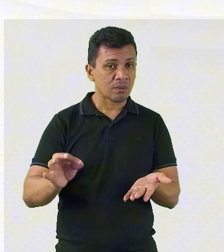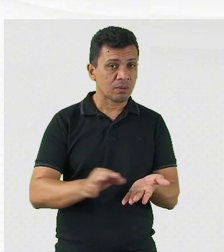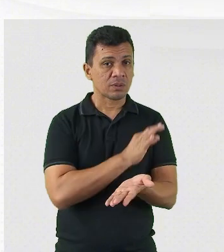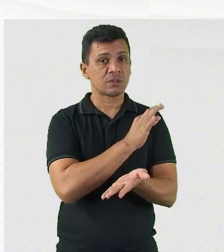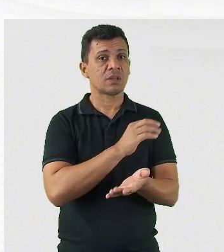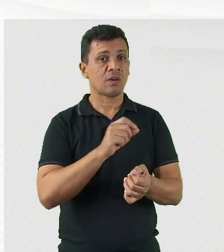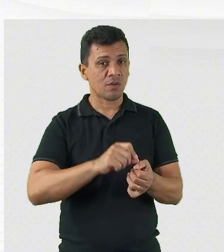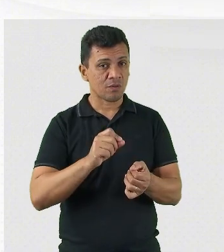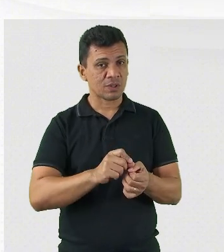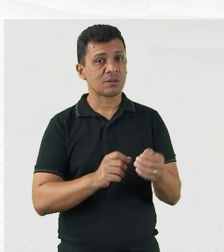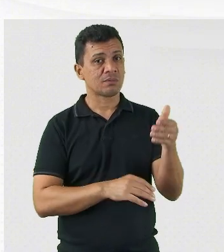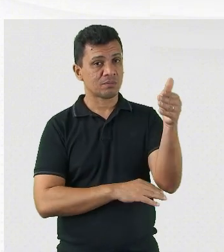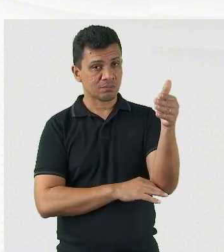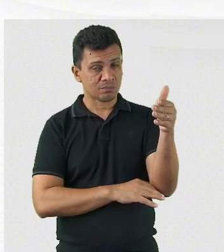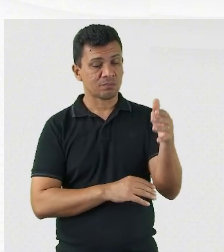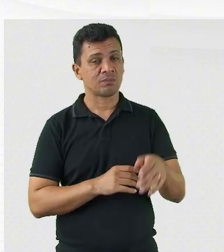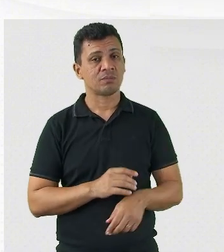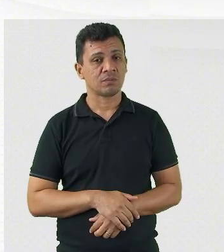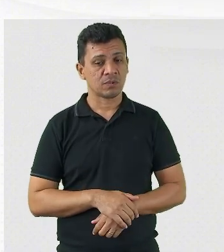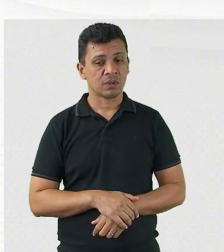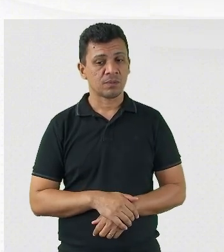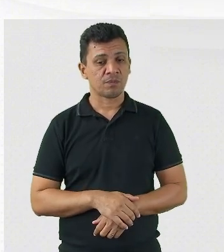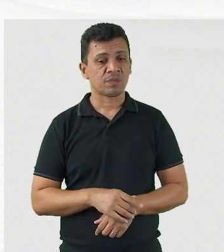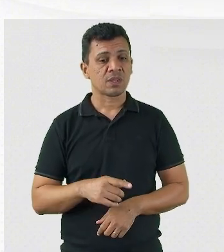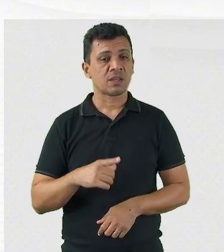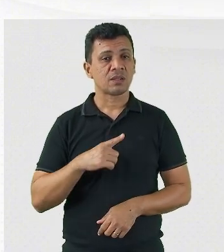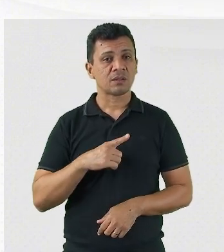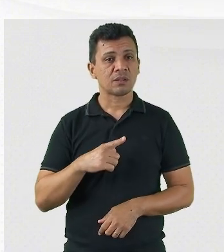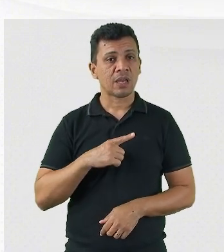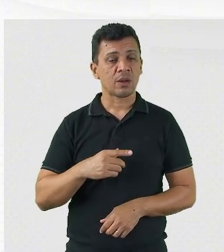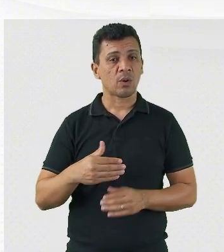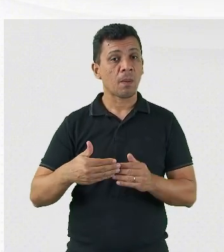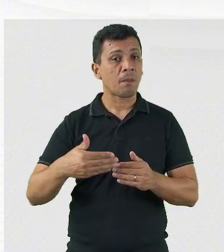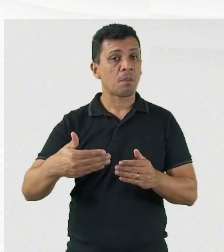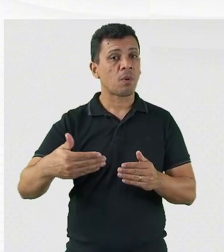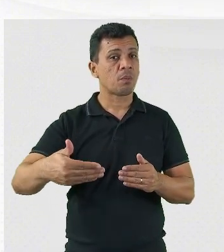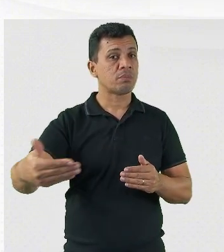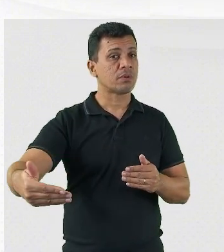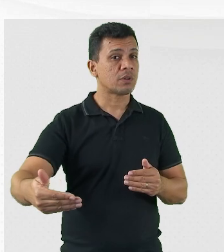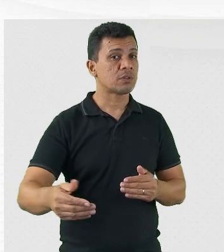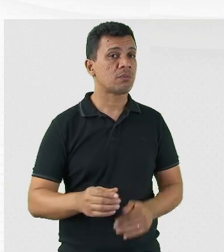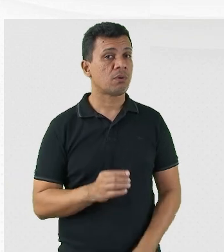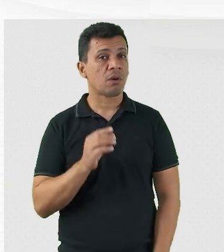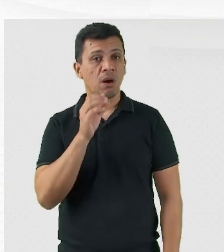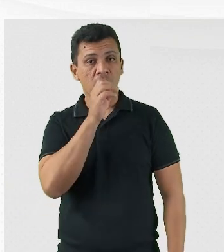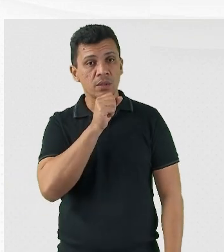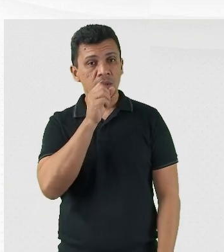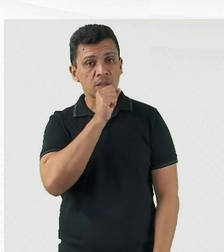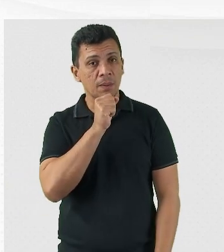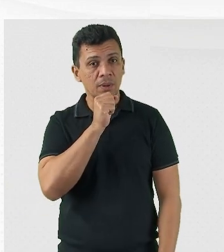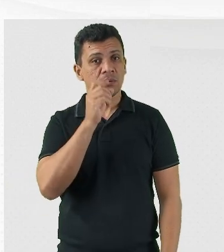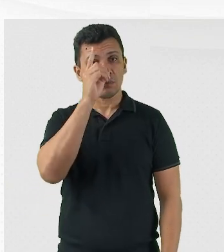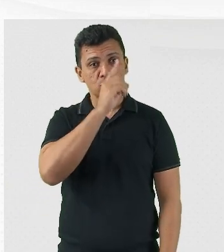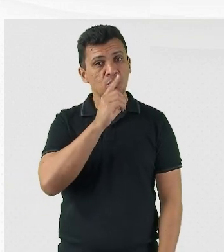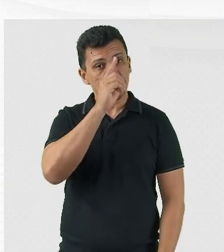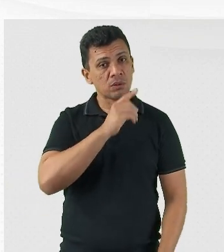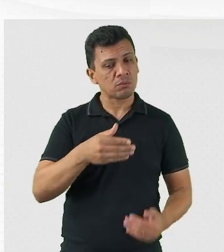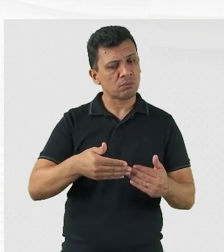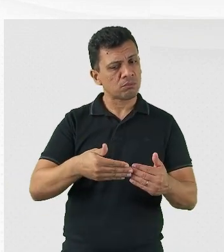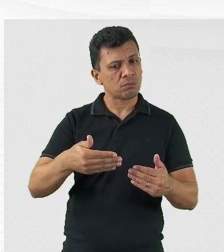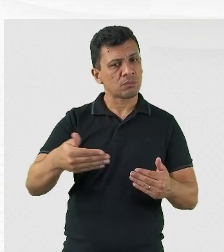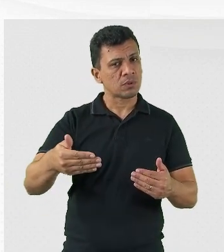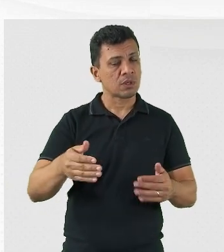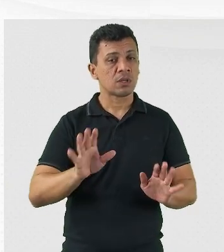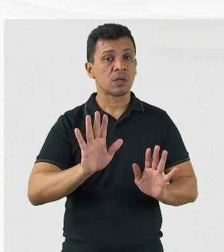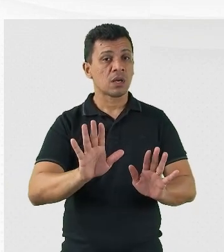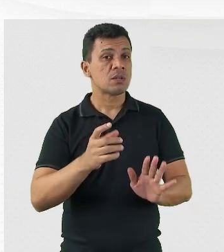uma reserva. Para este próximo fim de semana. Upcoming quer dizer o que está chegando. De